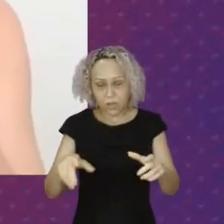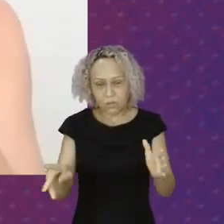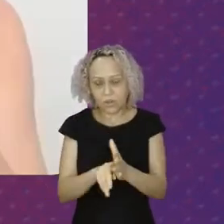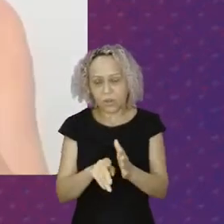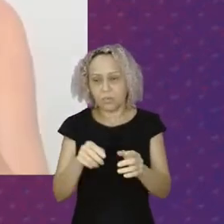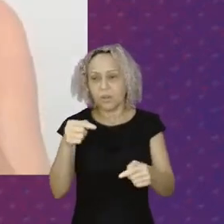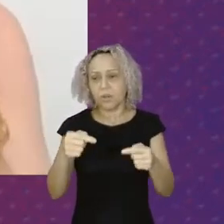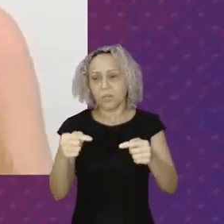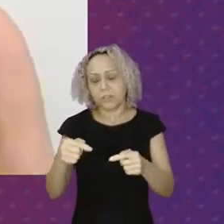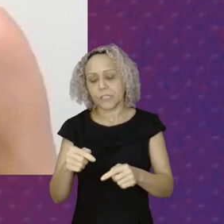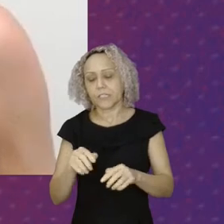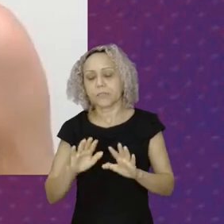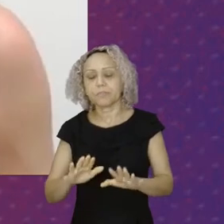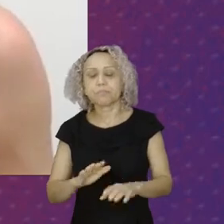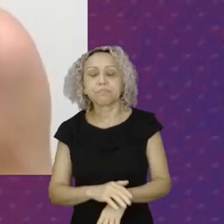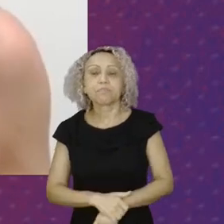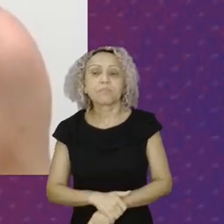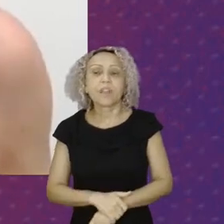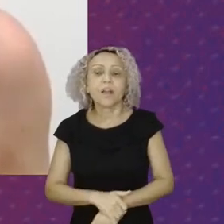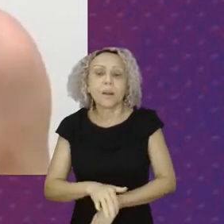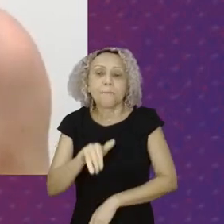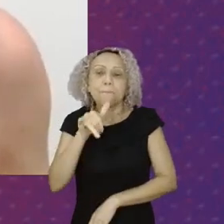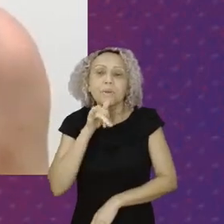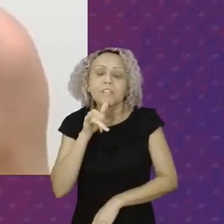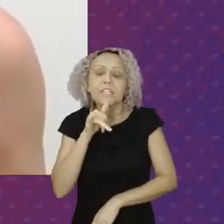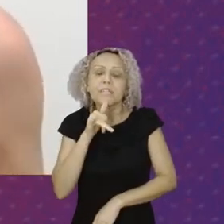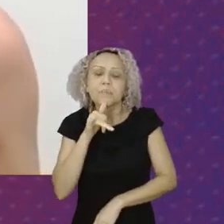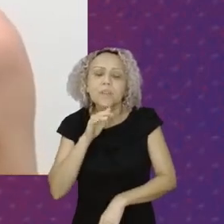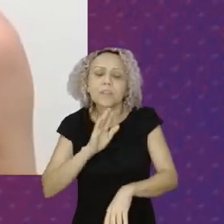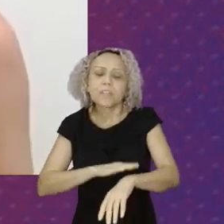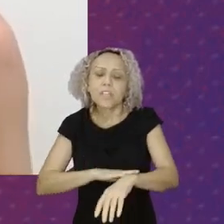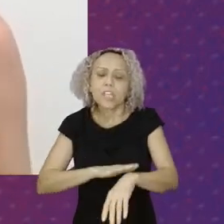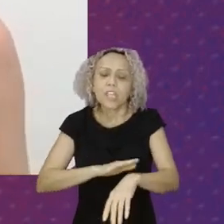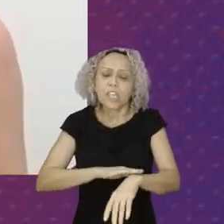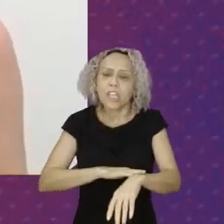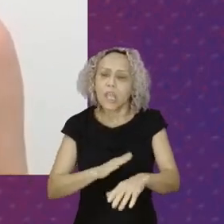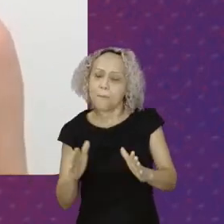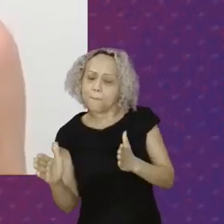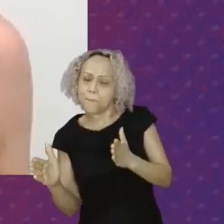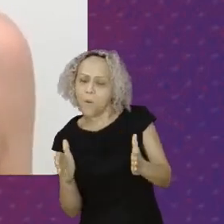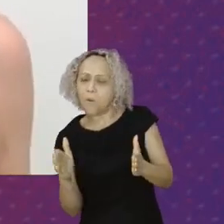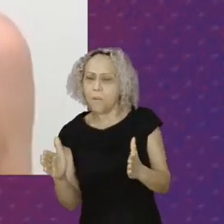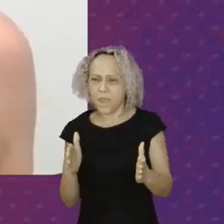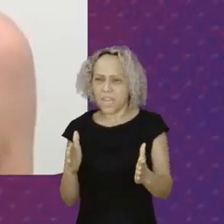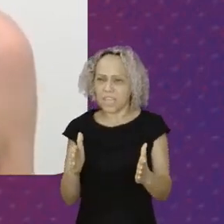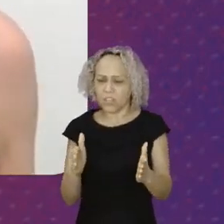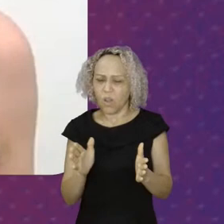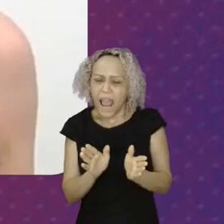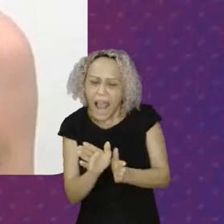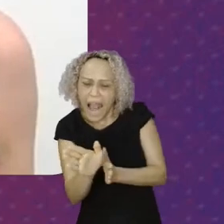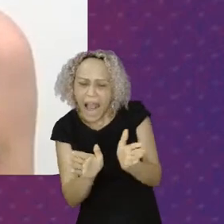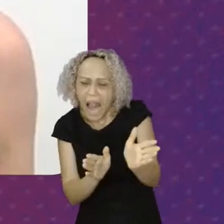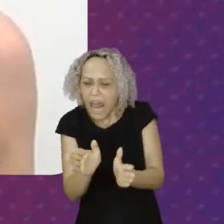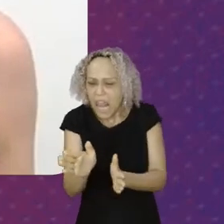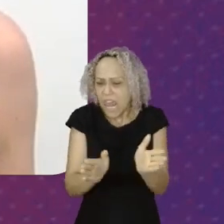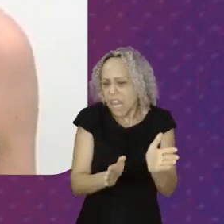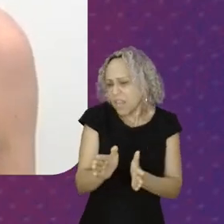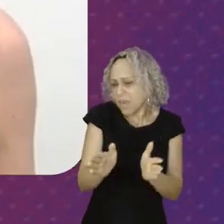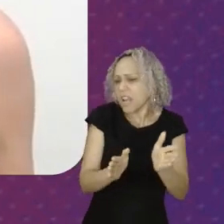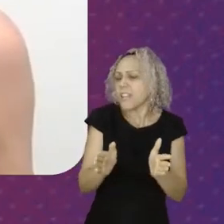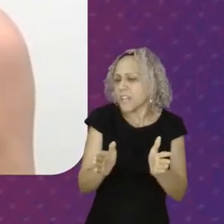a acessibilidade fez parte dessa organização, desse pensamento,